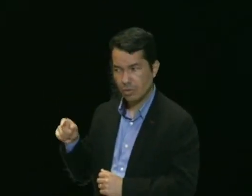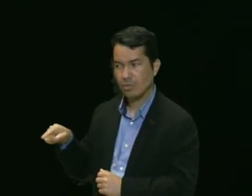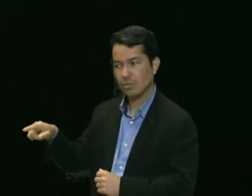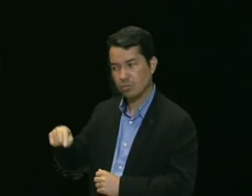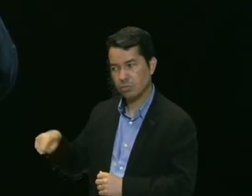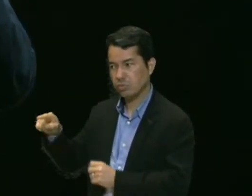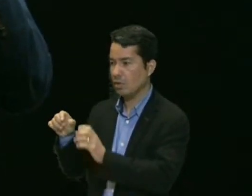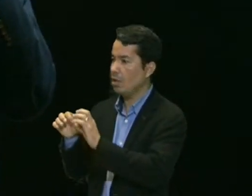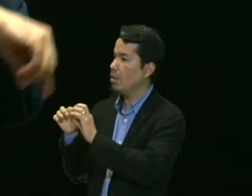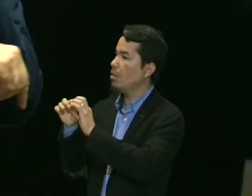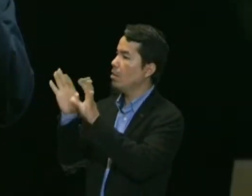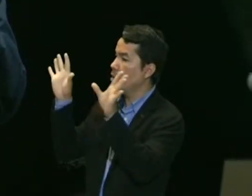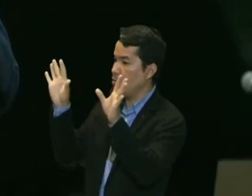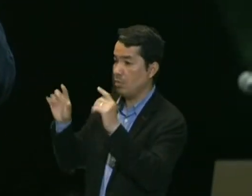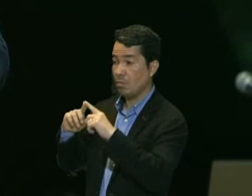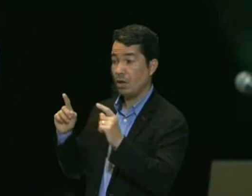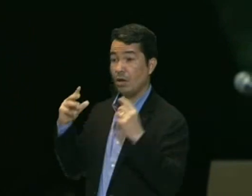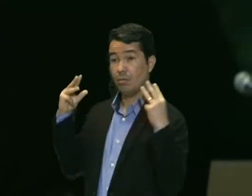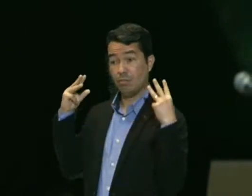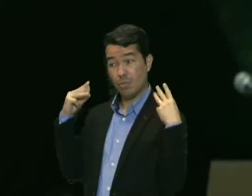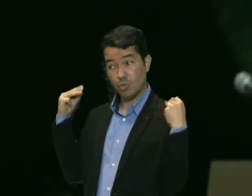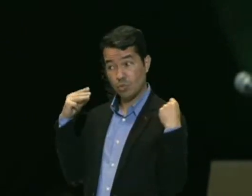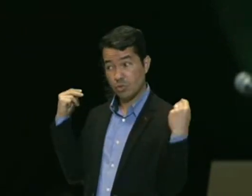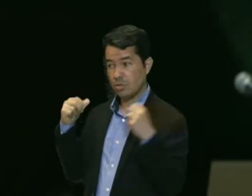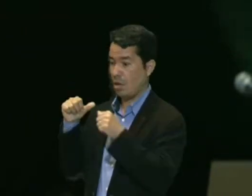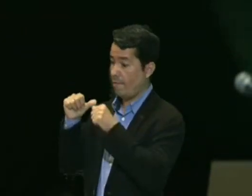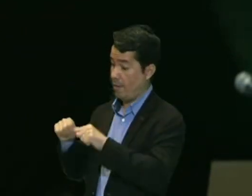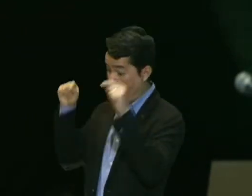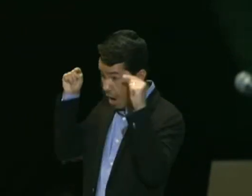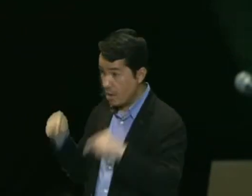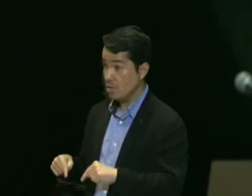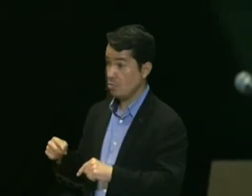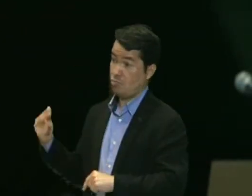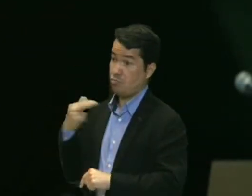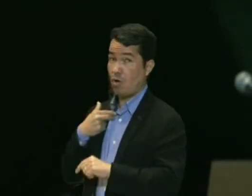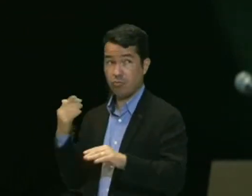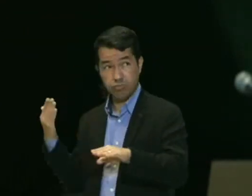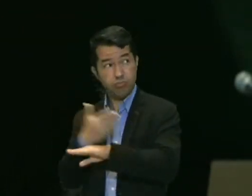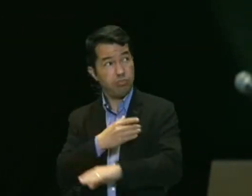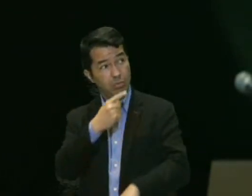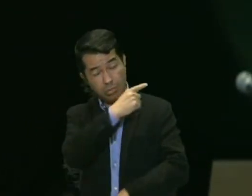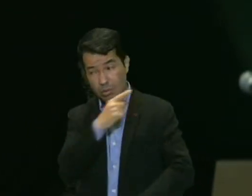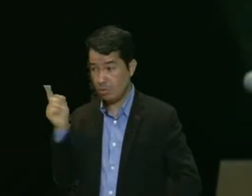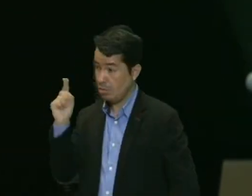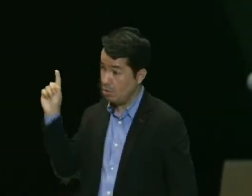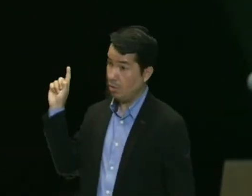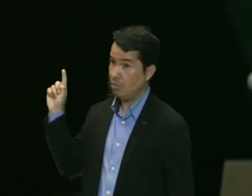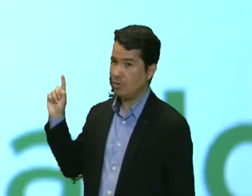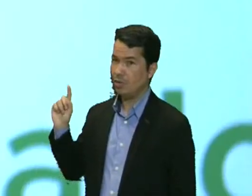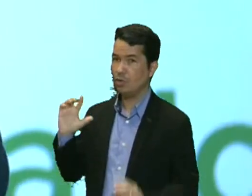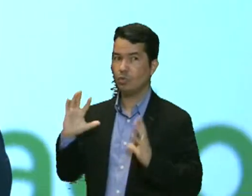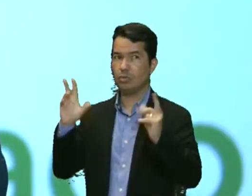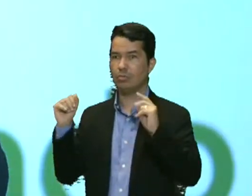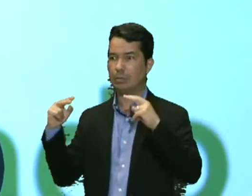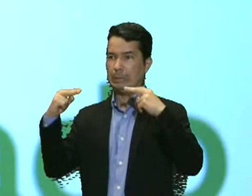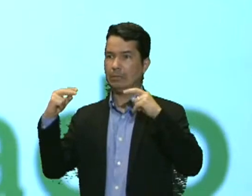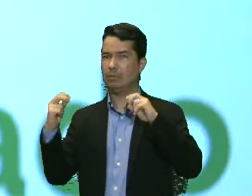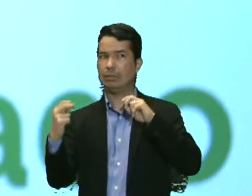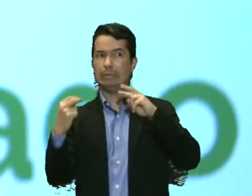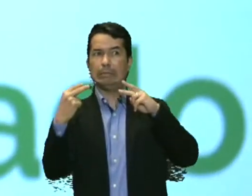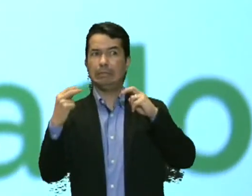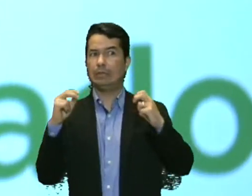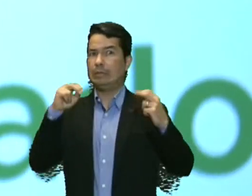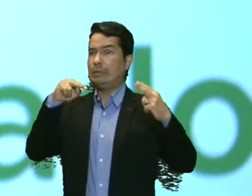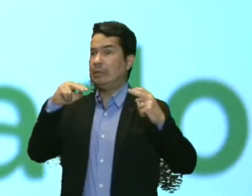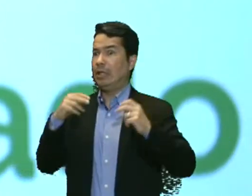Vocês vão ter que ir para lá com o nosso motorista. pessoal deu aquela olhada, falou assim, agora como